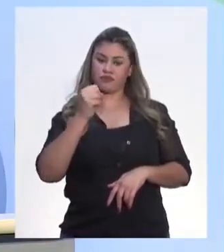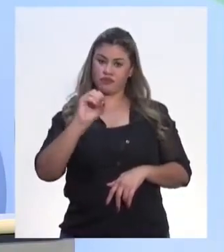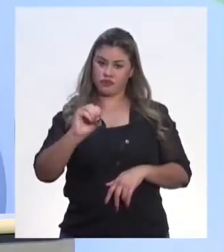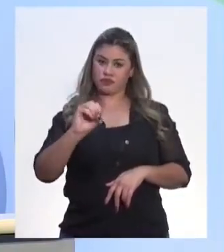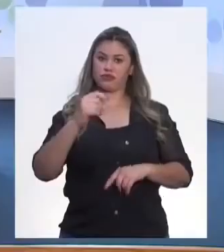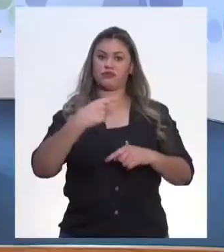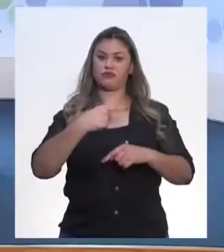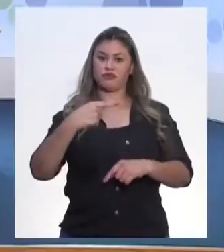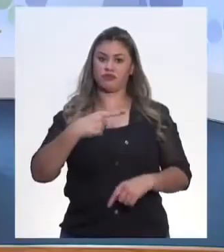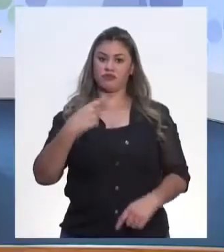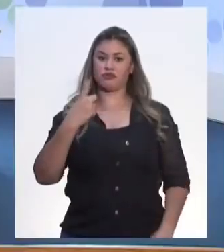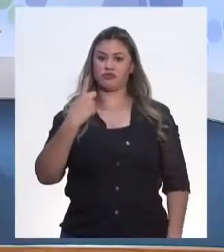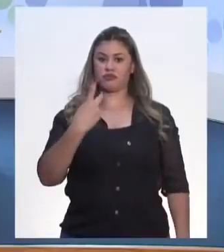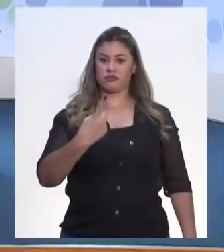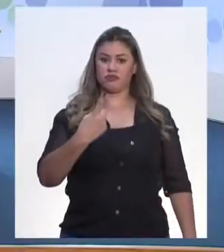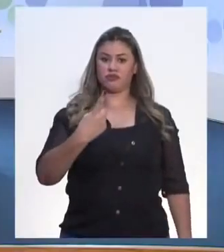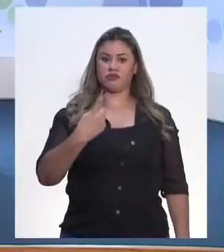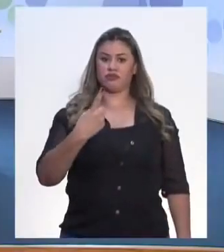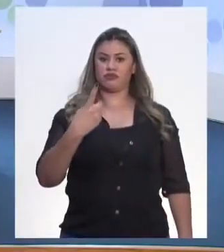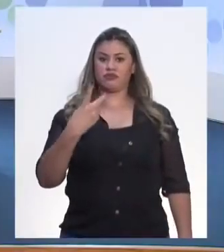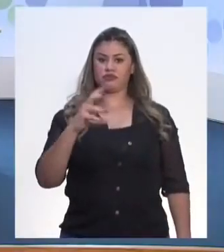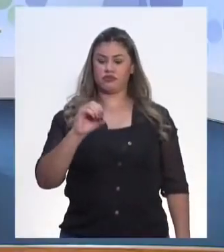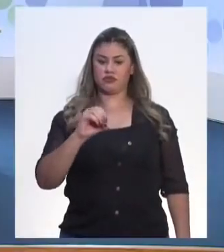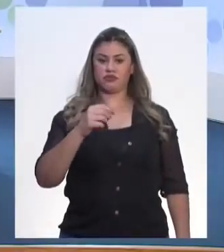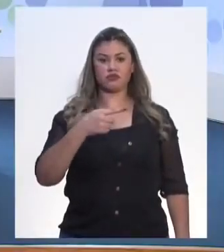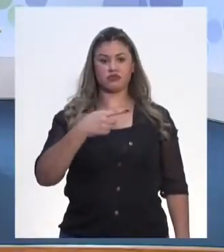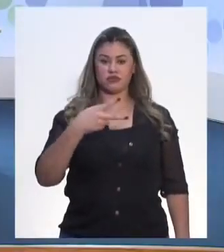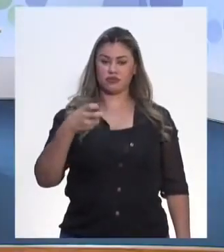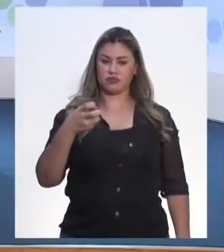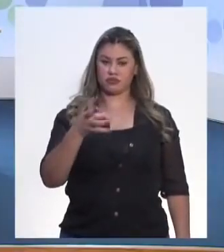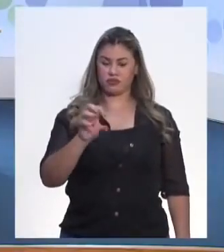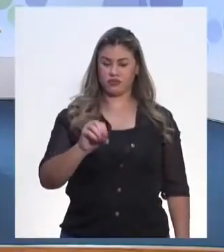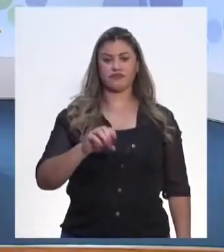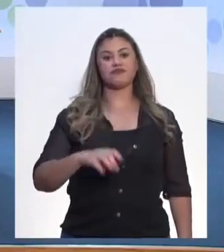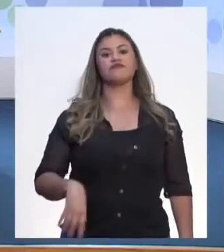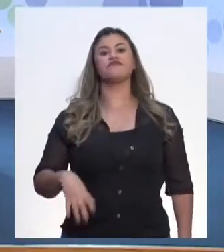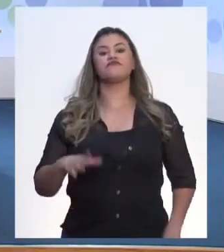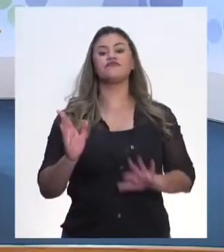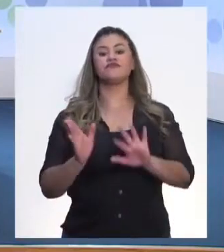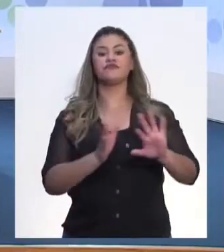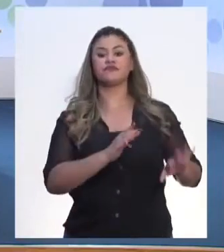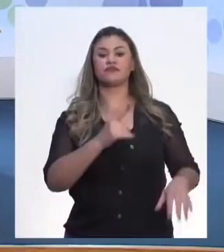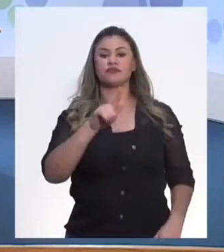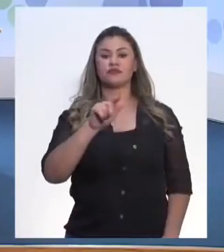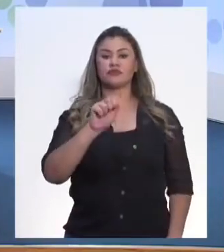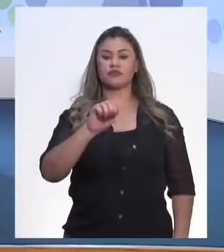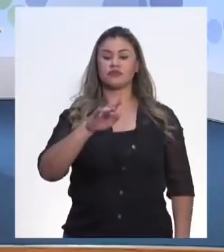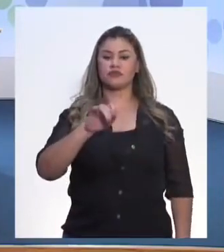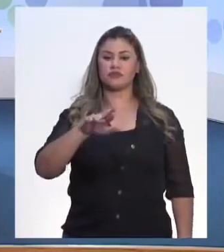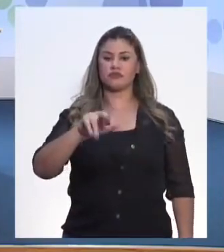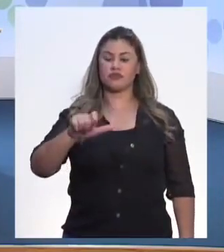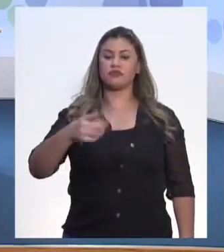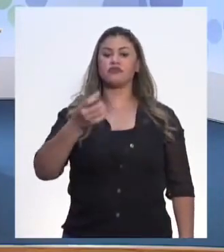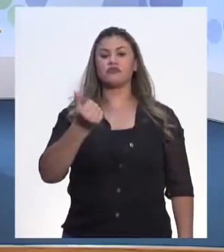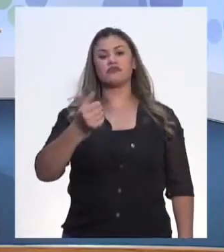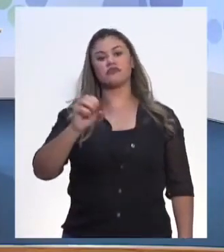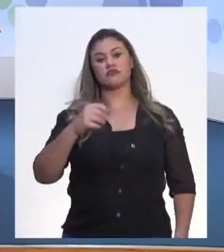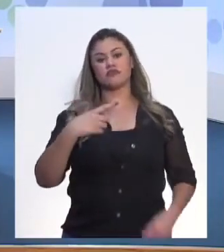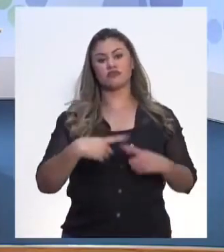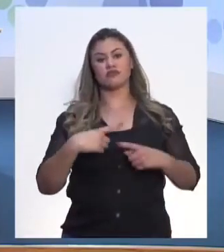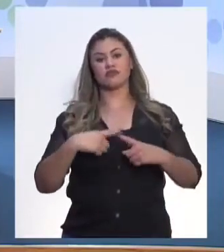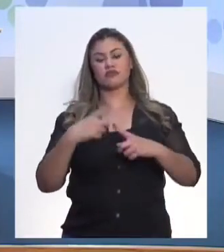30. Tá. Gabriel, 60, pois é igual ao outro ângulo de